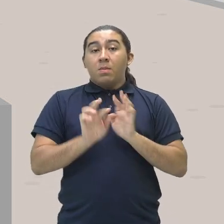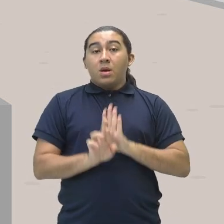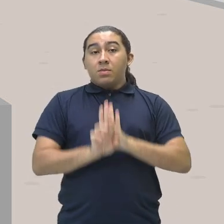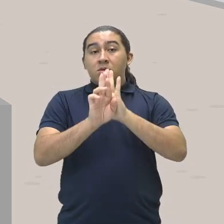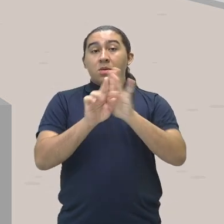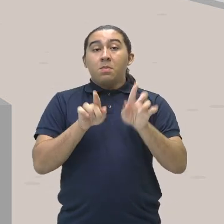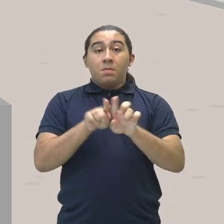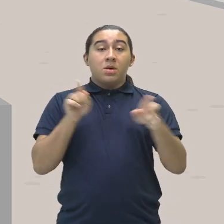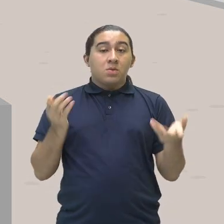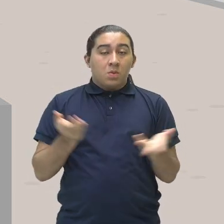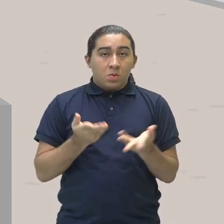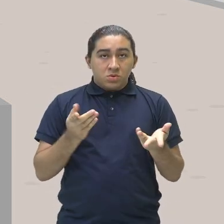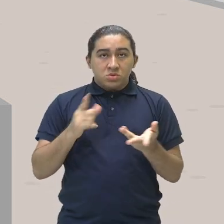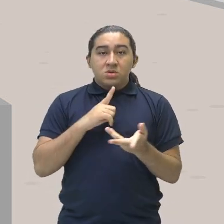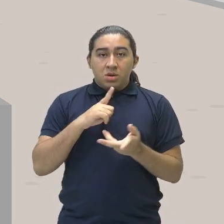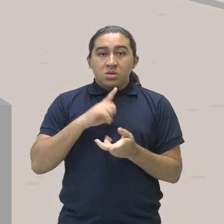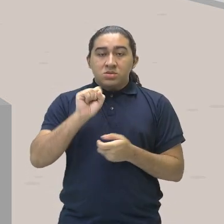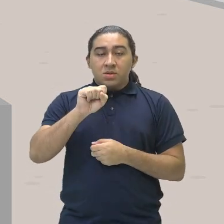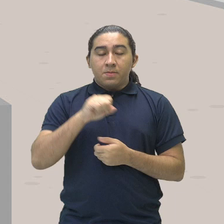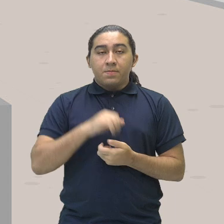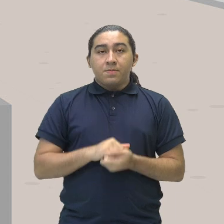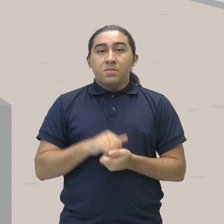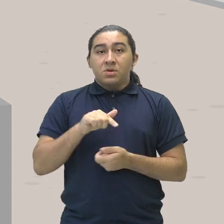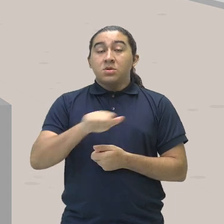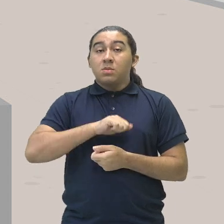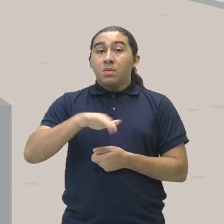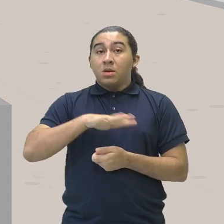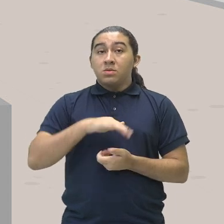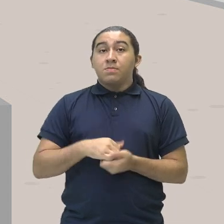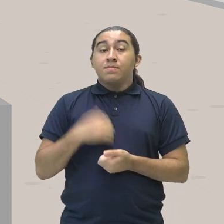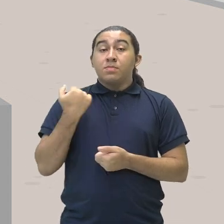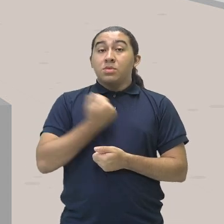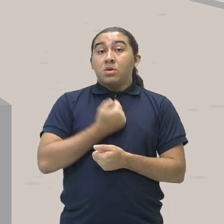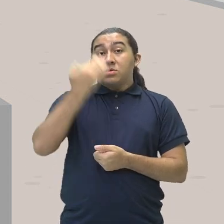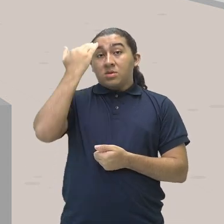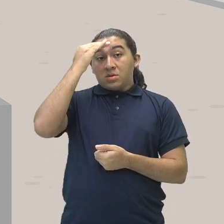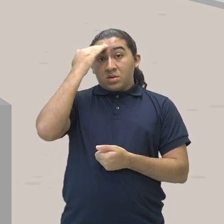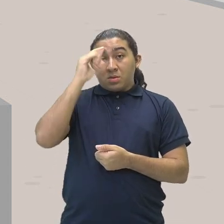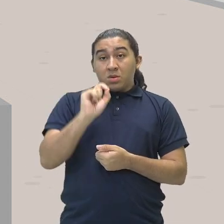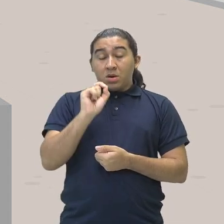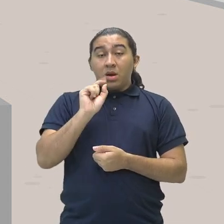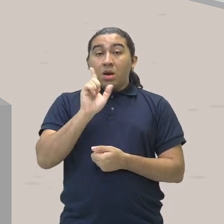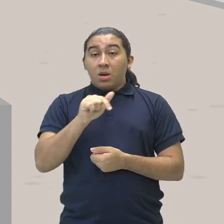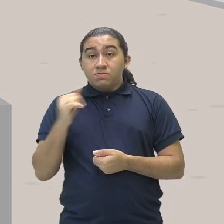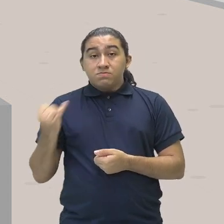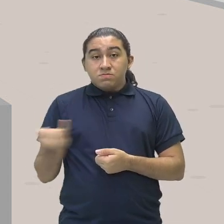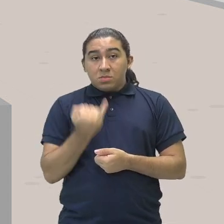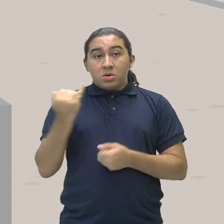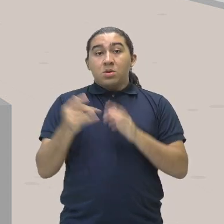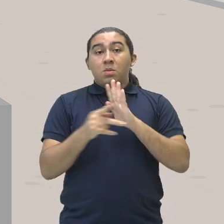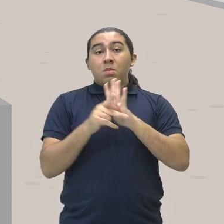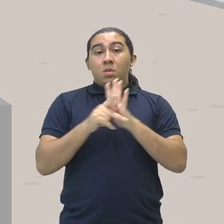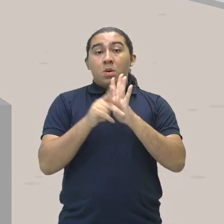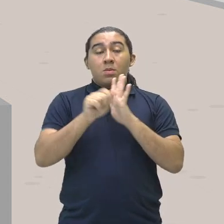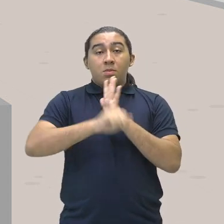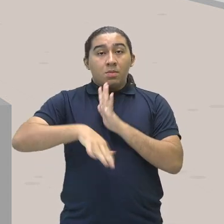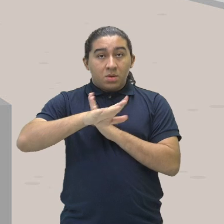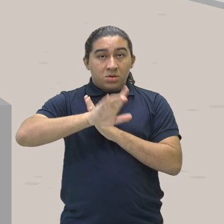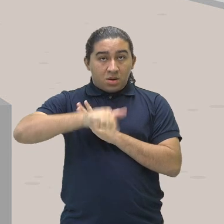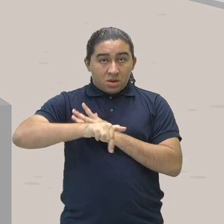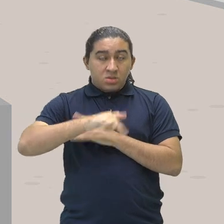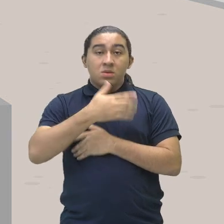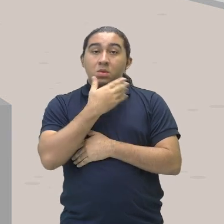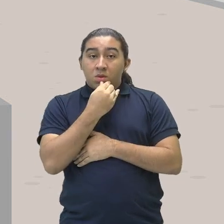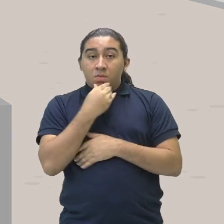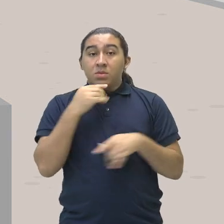existe atualmente na praça. Isso é para a gente compreender a importância da figura de Maurício de Nassau